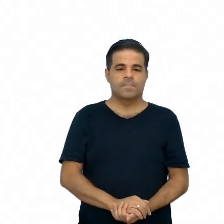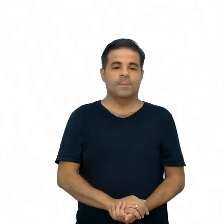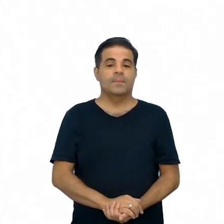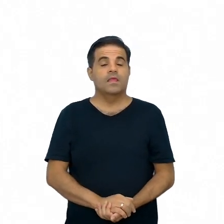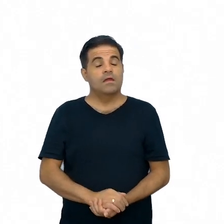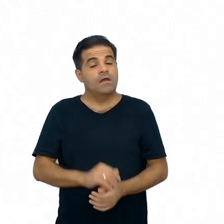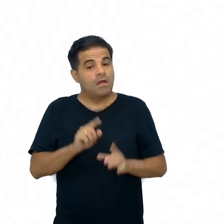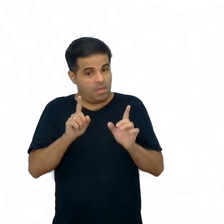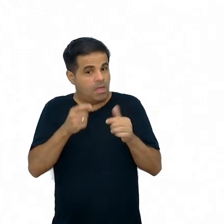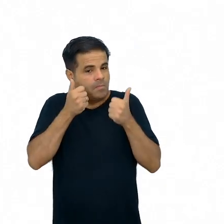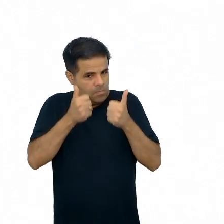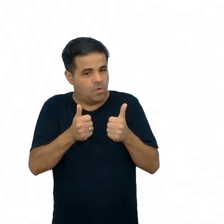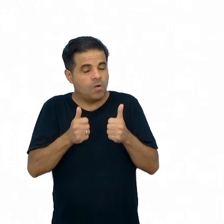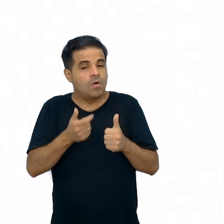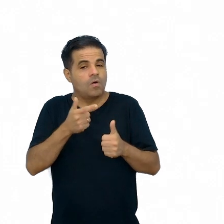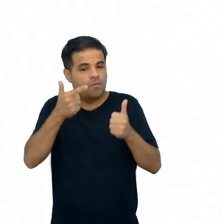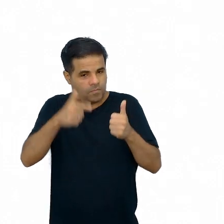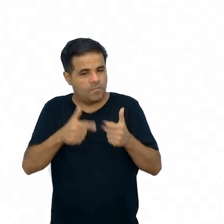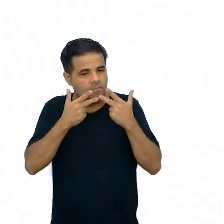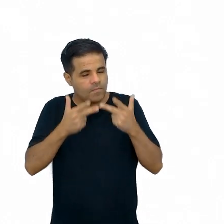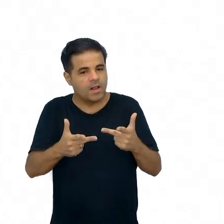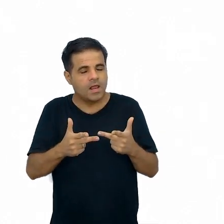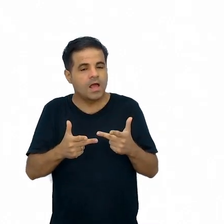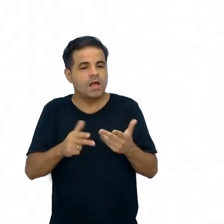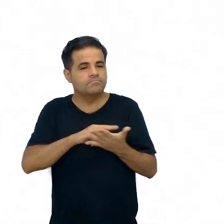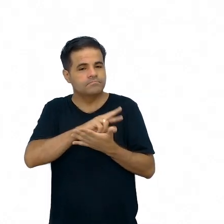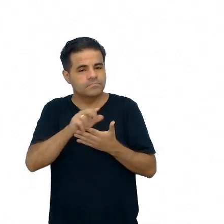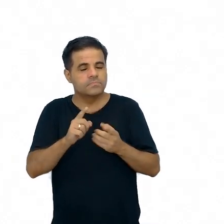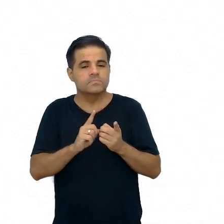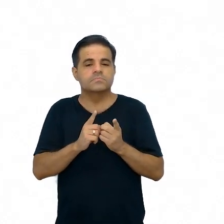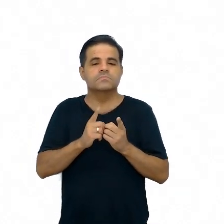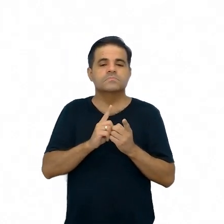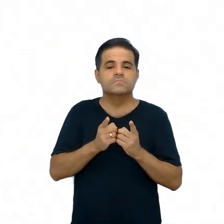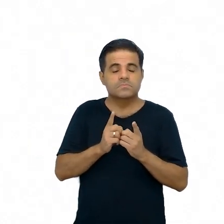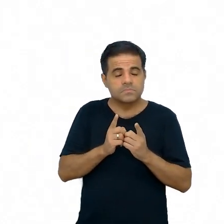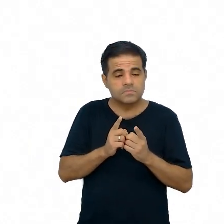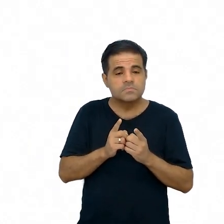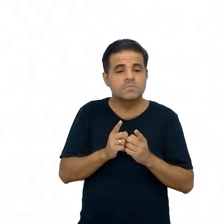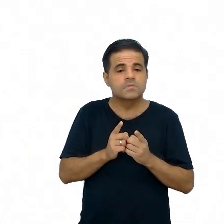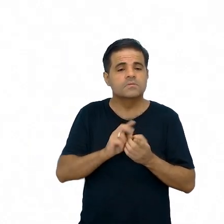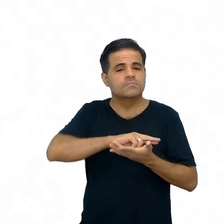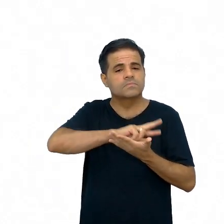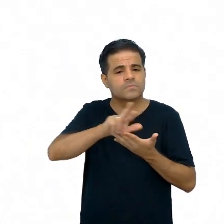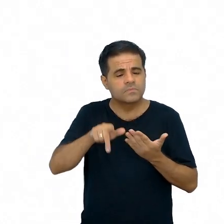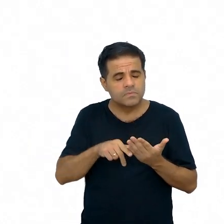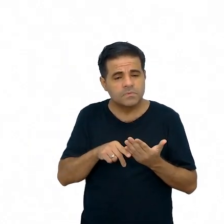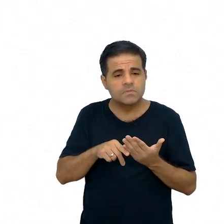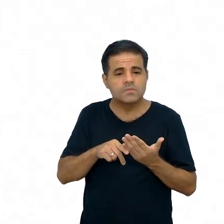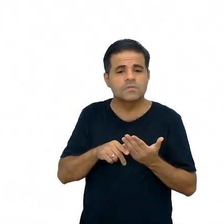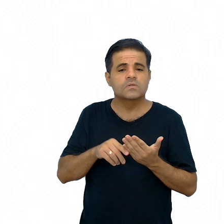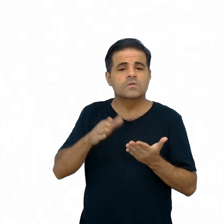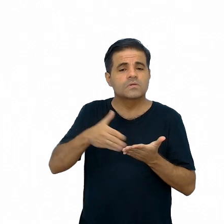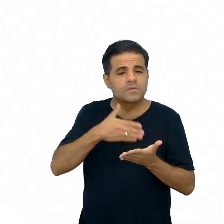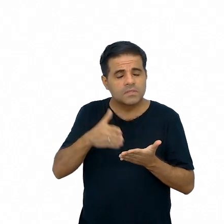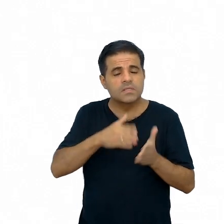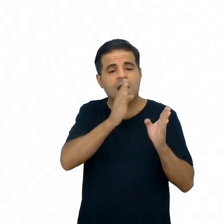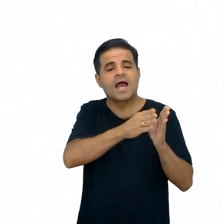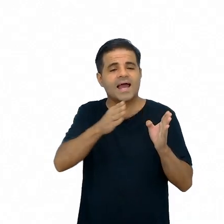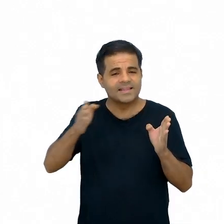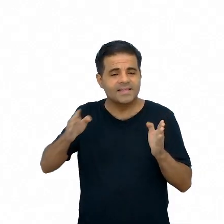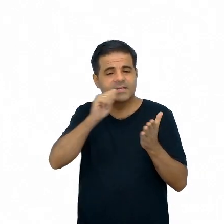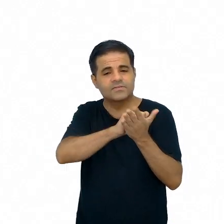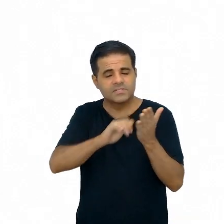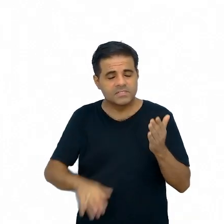É bom sempre estar reforçando os aspectos didáticos pedagógicos que envolvem, né, o as sequências